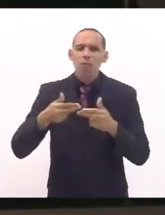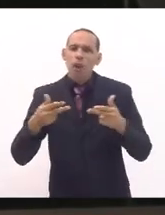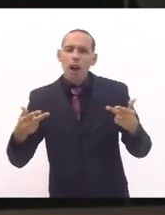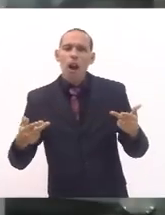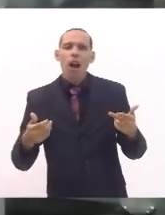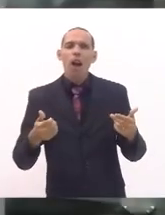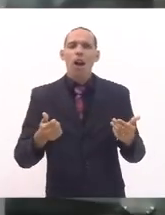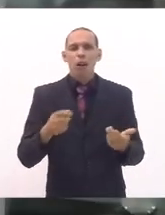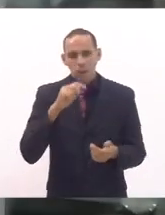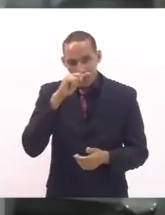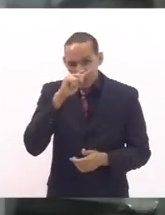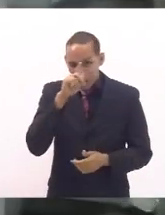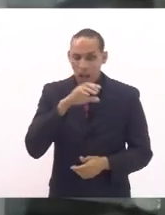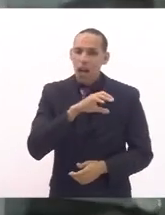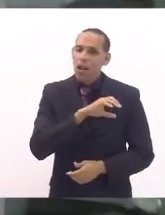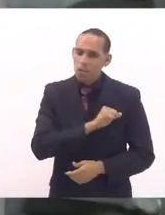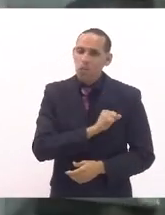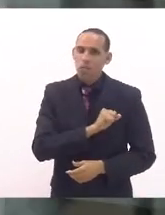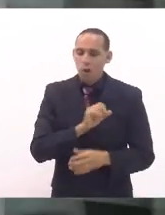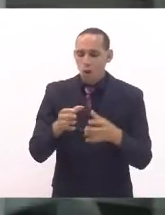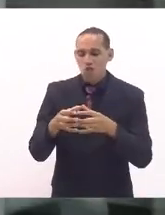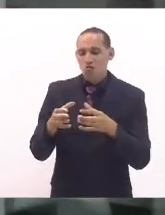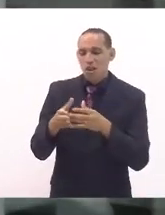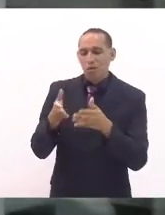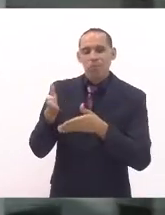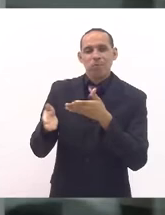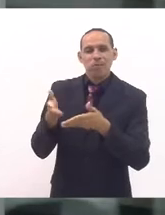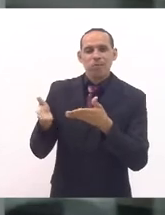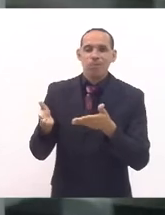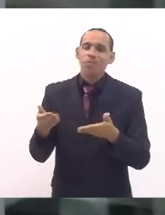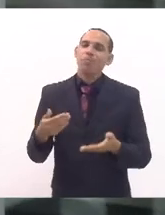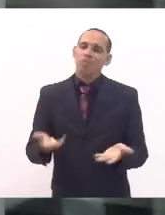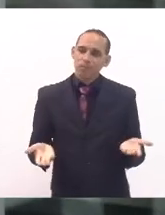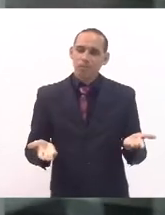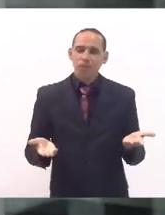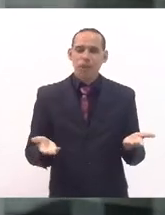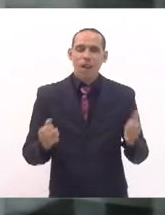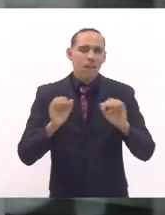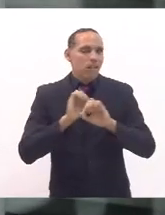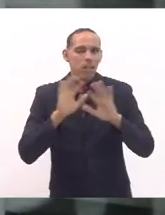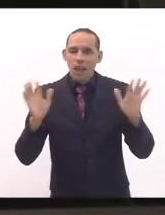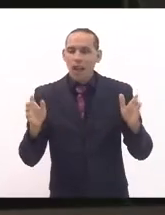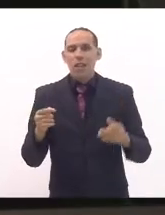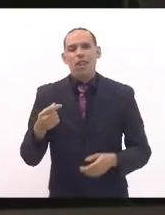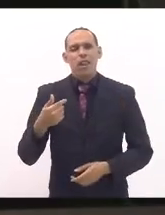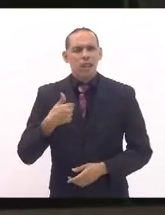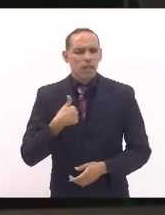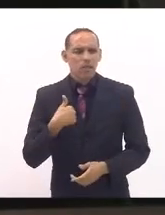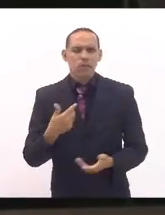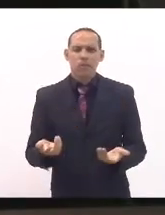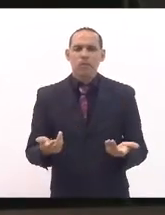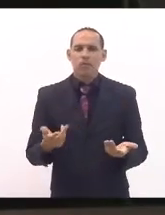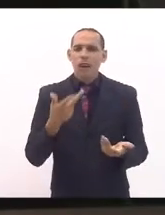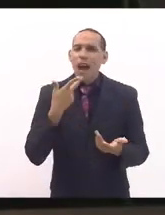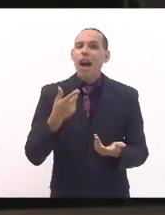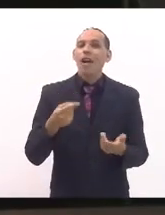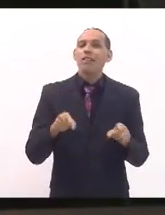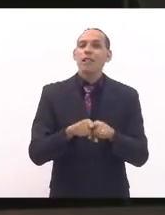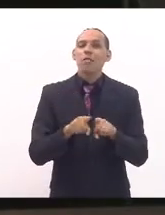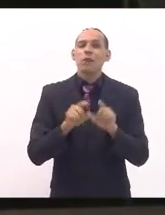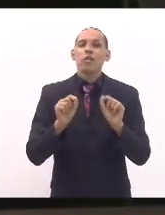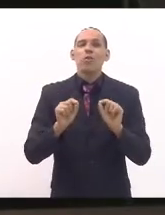performar o amor pelo seu clube. E aí, ao falar disso, obviamente, eu não poderia deixar de falar de